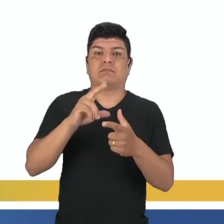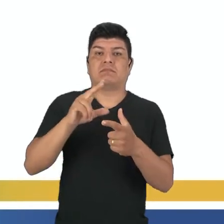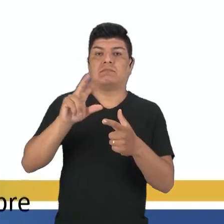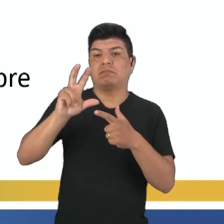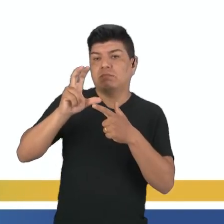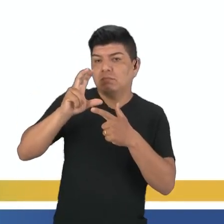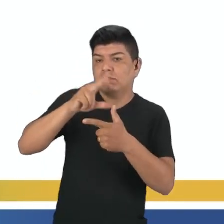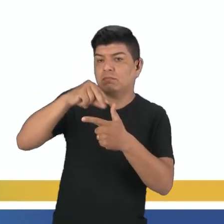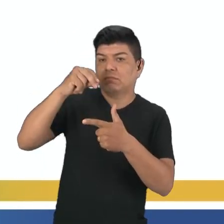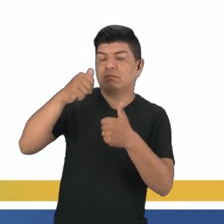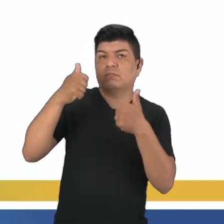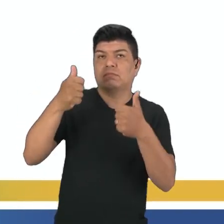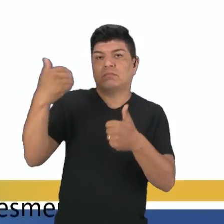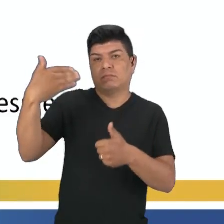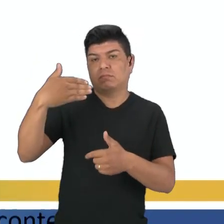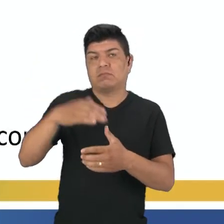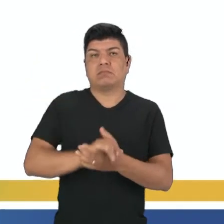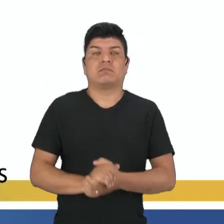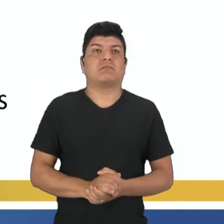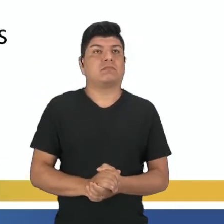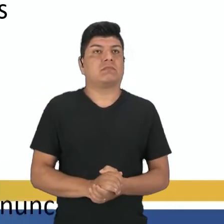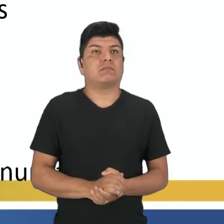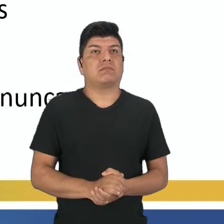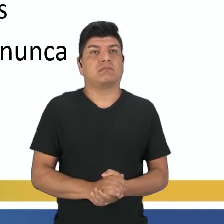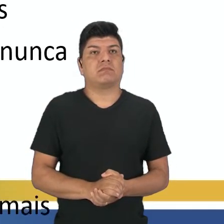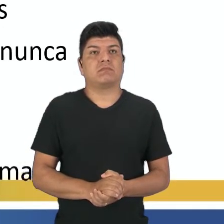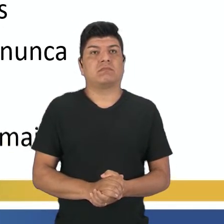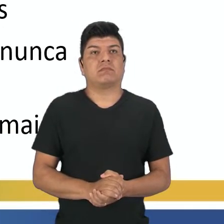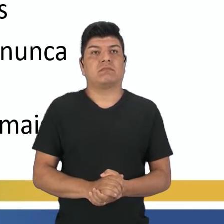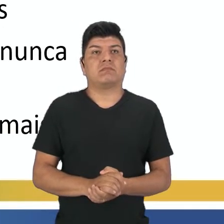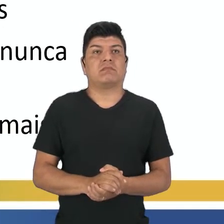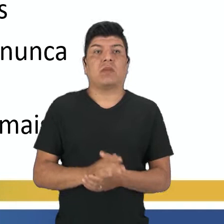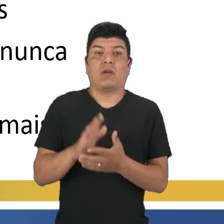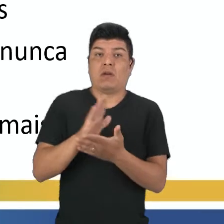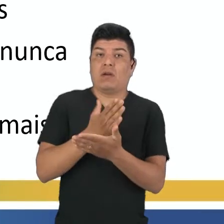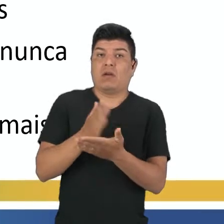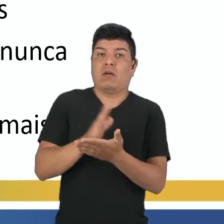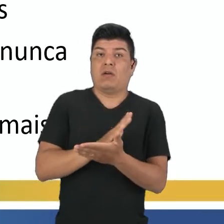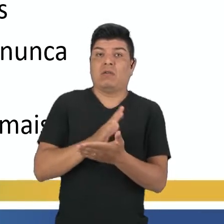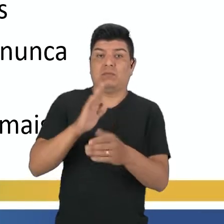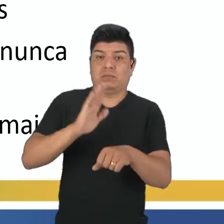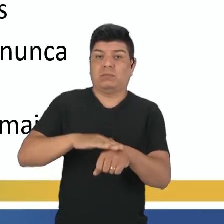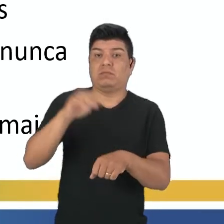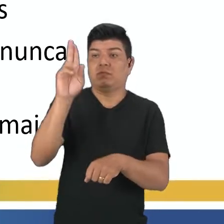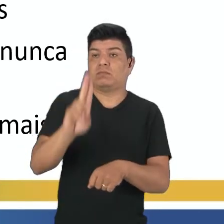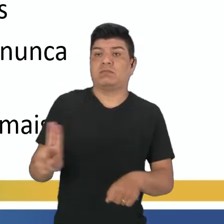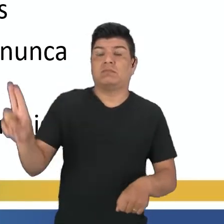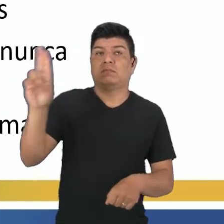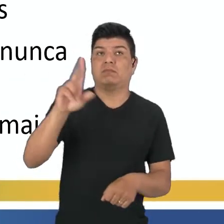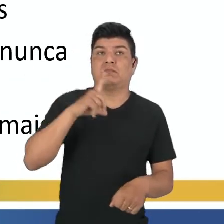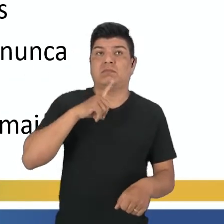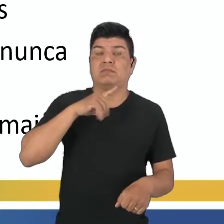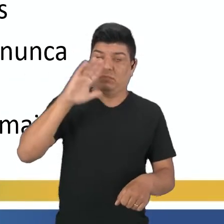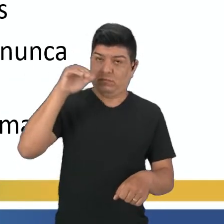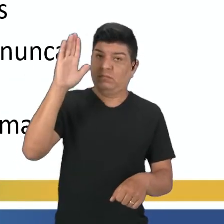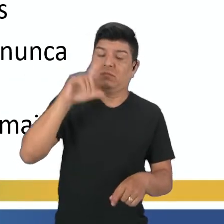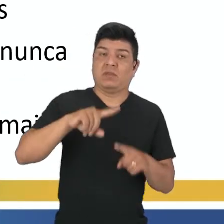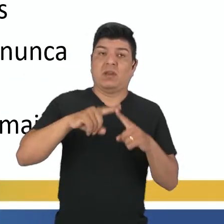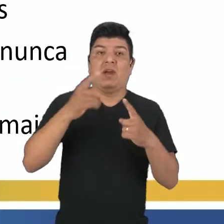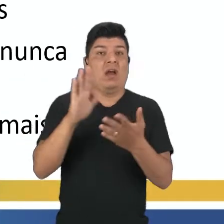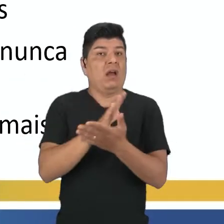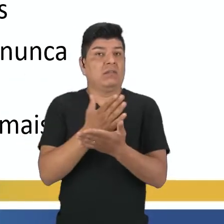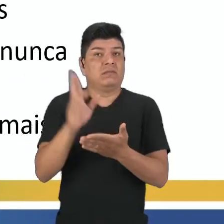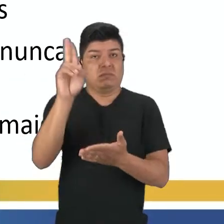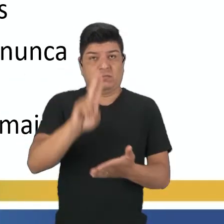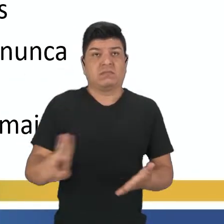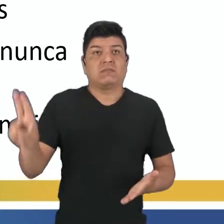frequência. Então, aí temos, né, quais são os advérbios que são mais utilizados, né? Temos muito, mas temos aí